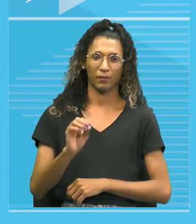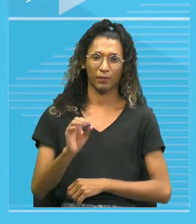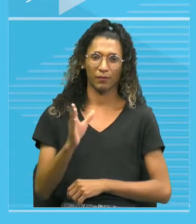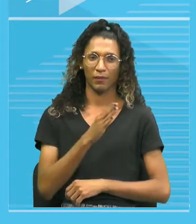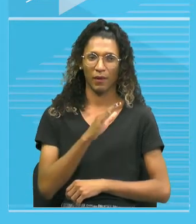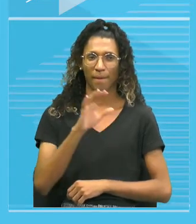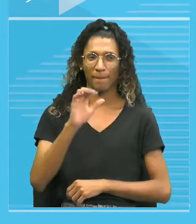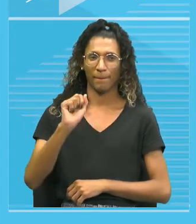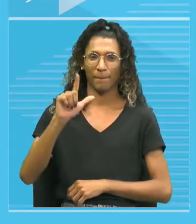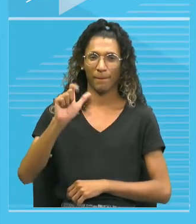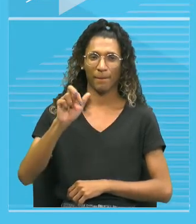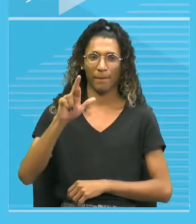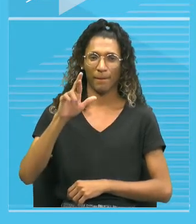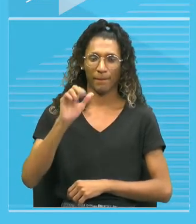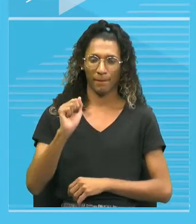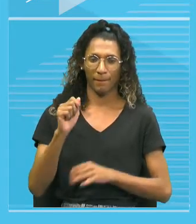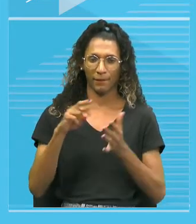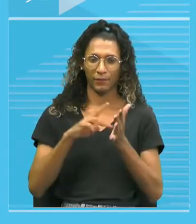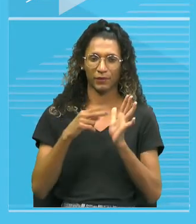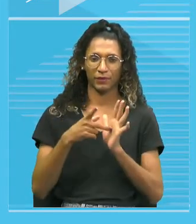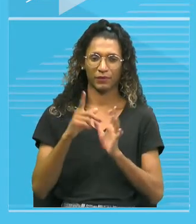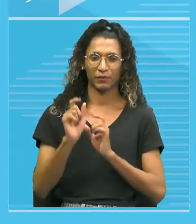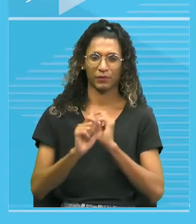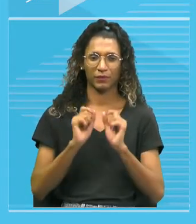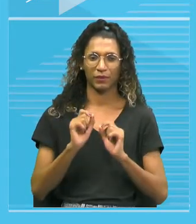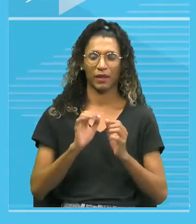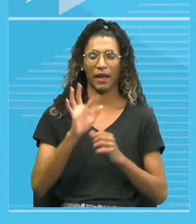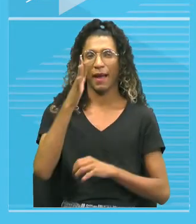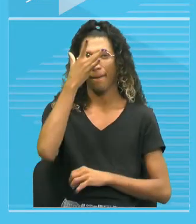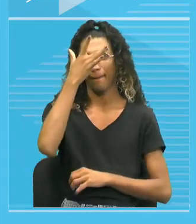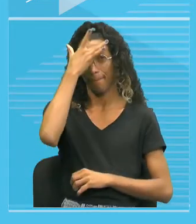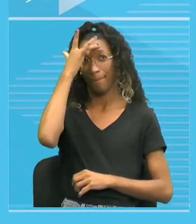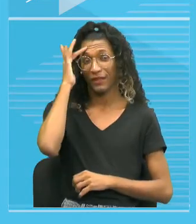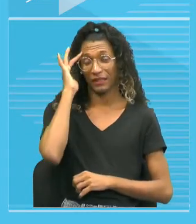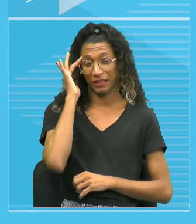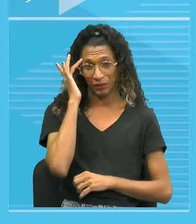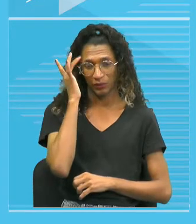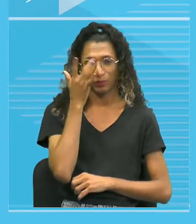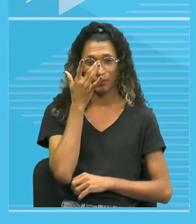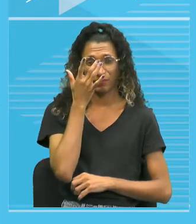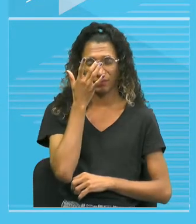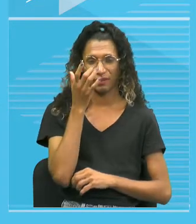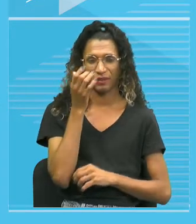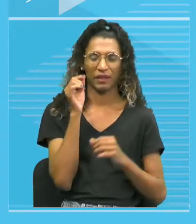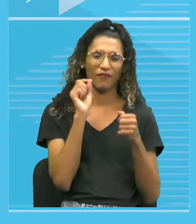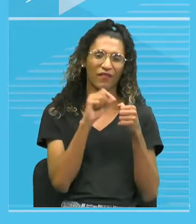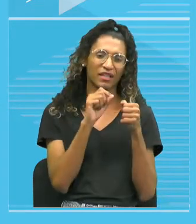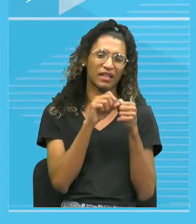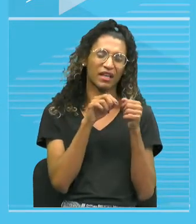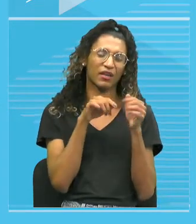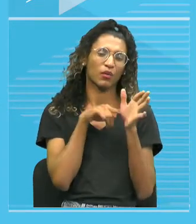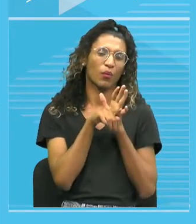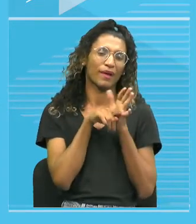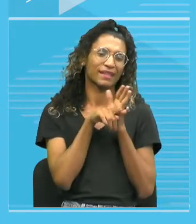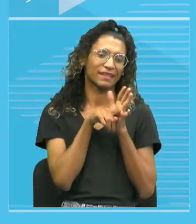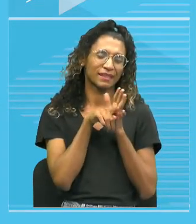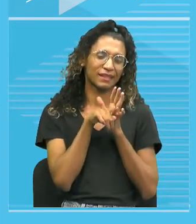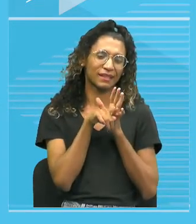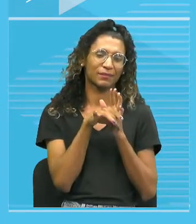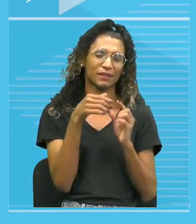Princípio Alara é o princípio onde a pessoa que está executando o exame daquele